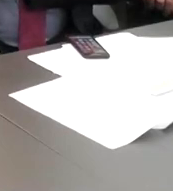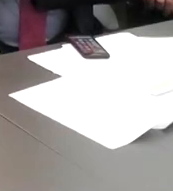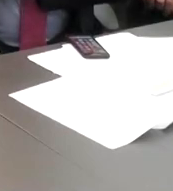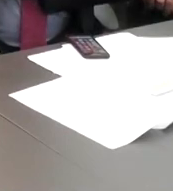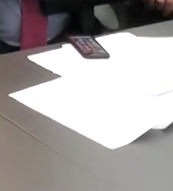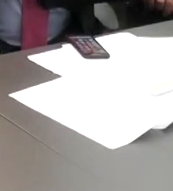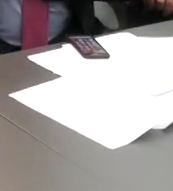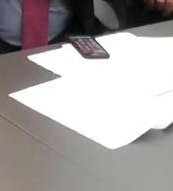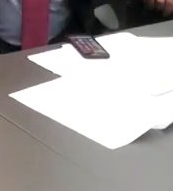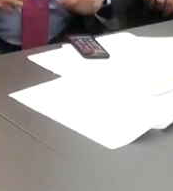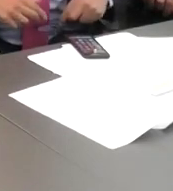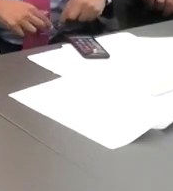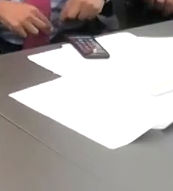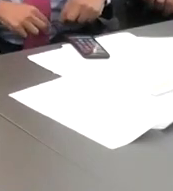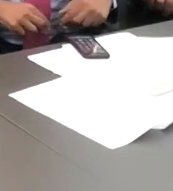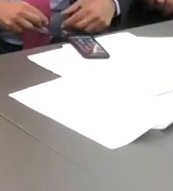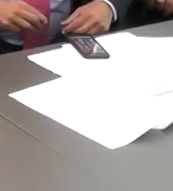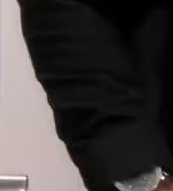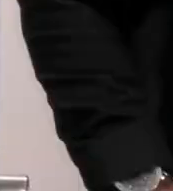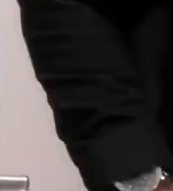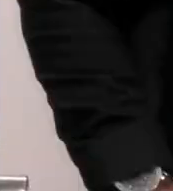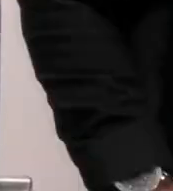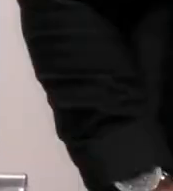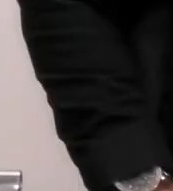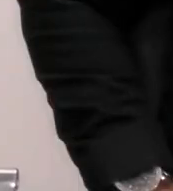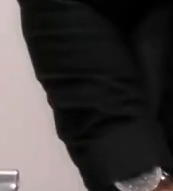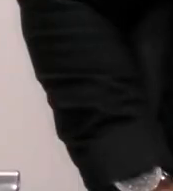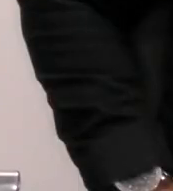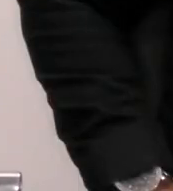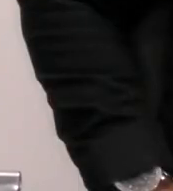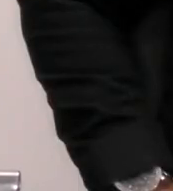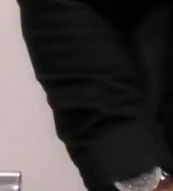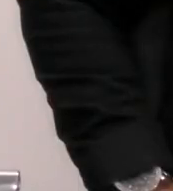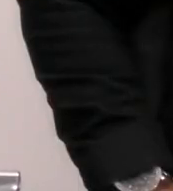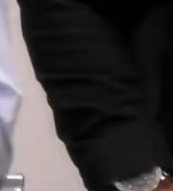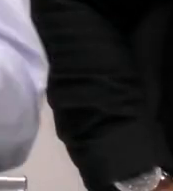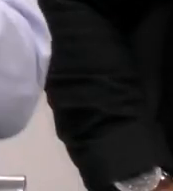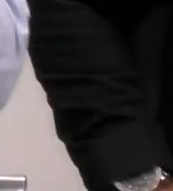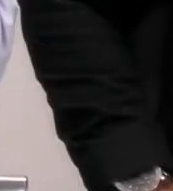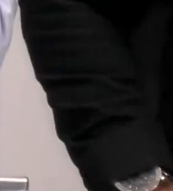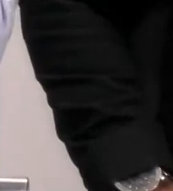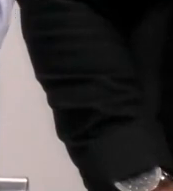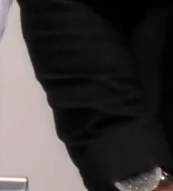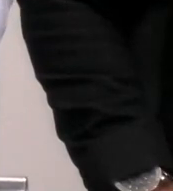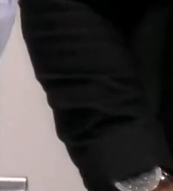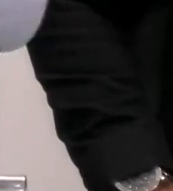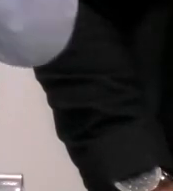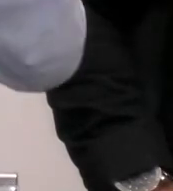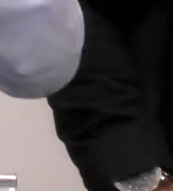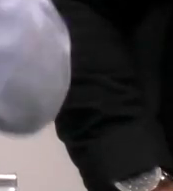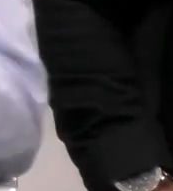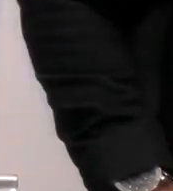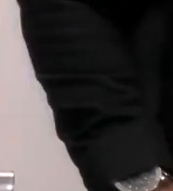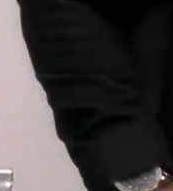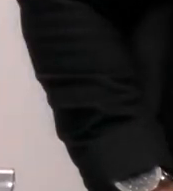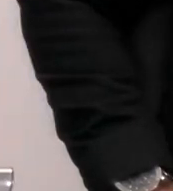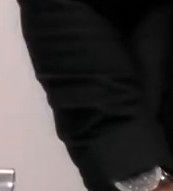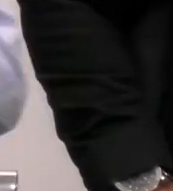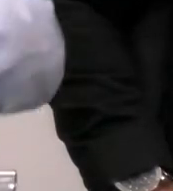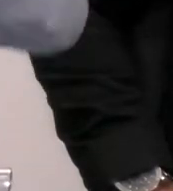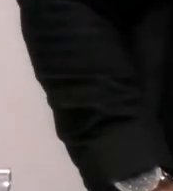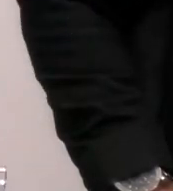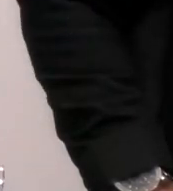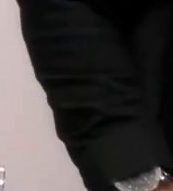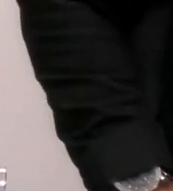ações educativas, ações preventivas, instrução, procedimentos. Aliás, essa lei tem 5 artigos antes da